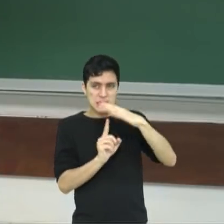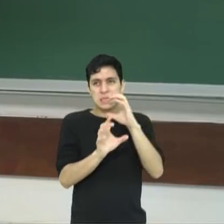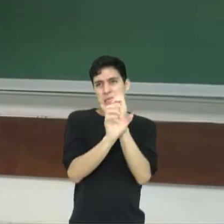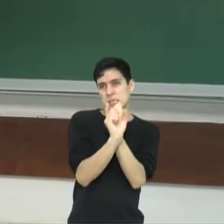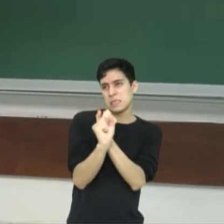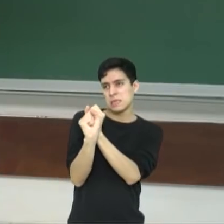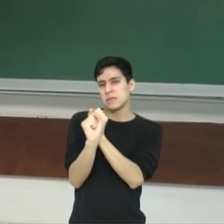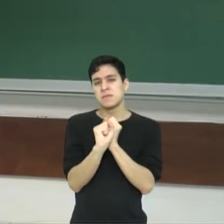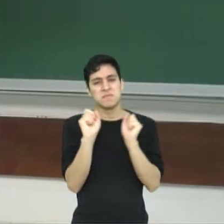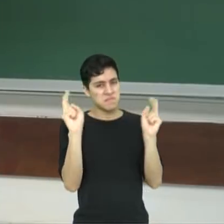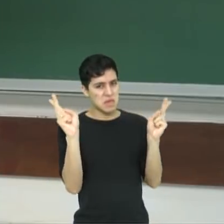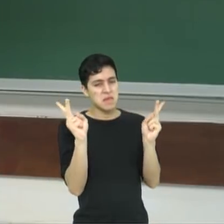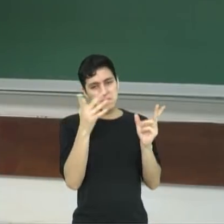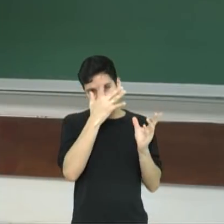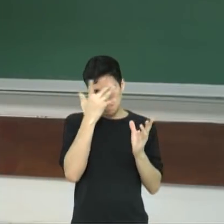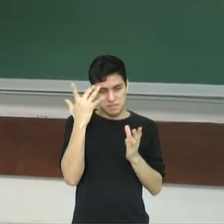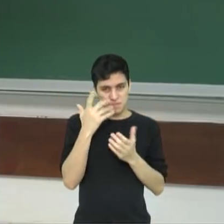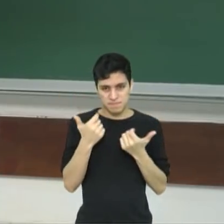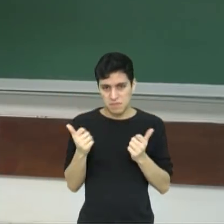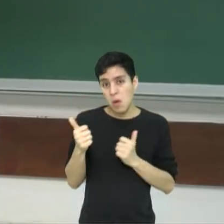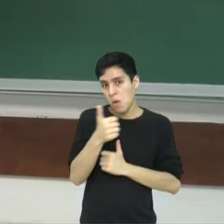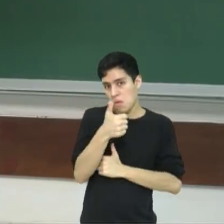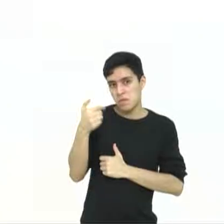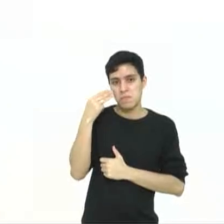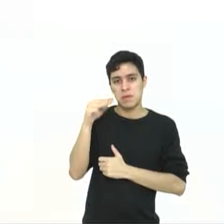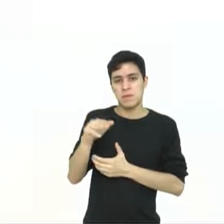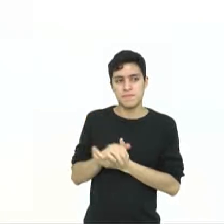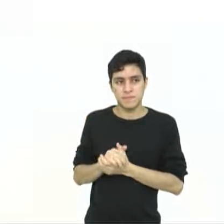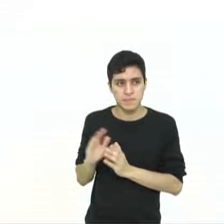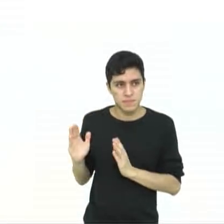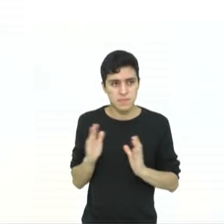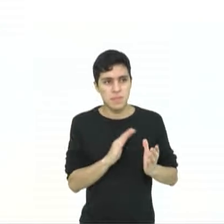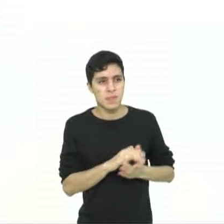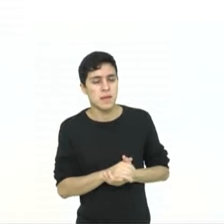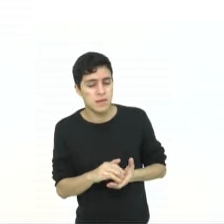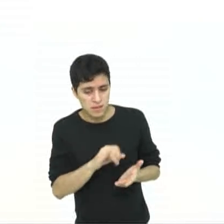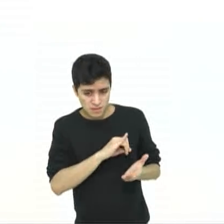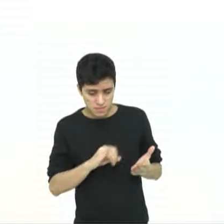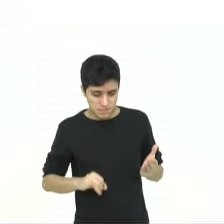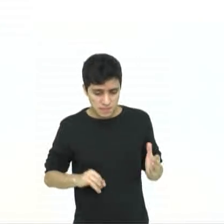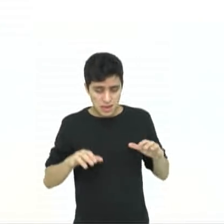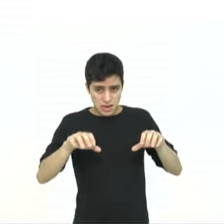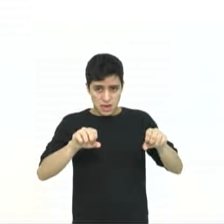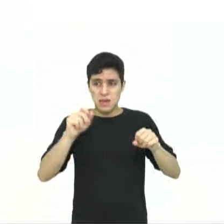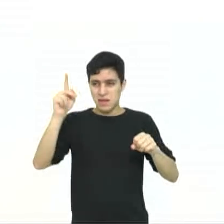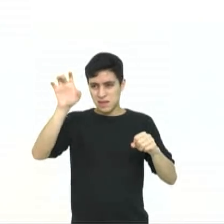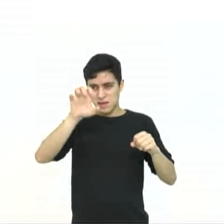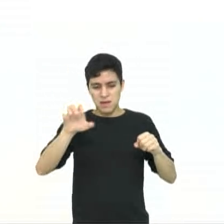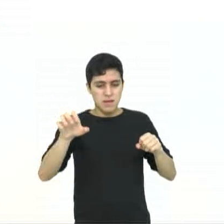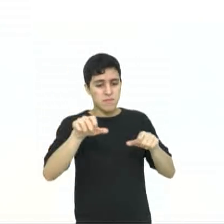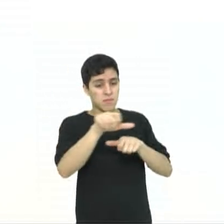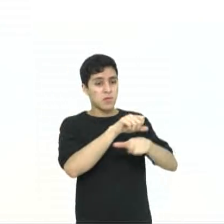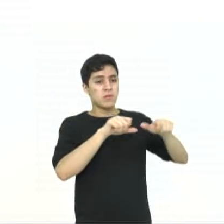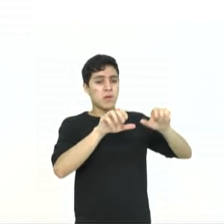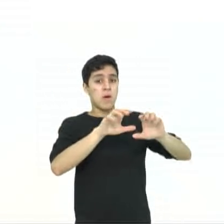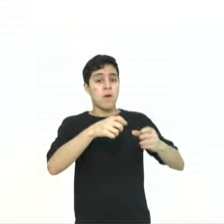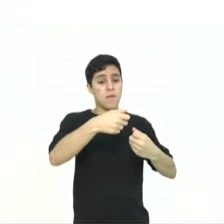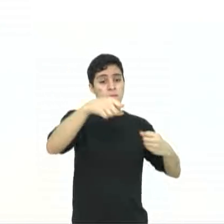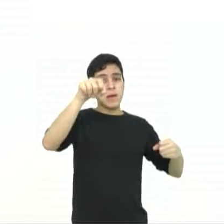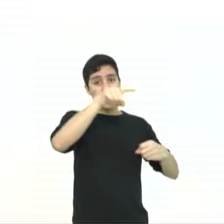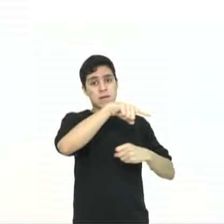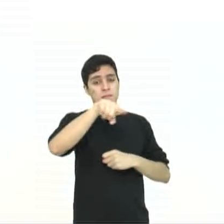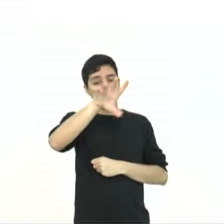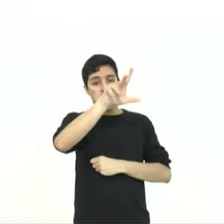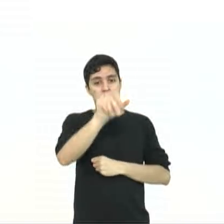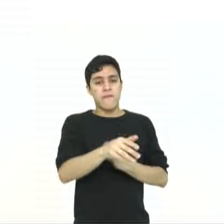11 milhões. Ok? Vamos corrigir junto. O imperialismo dos países europeus redesenhou o mapa da África, fixando novas fronteiras